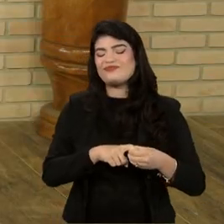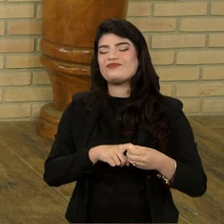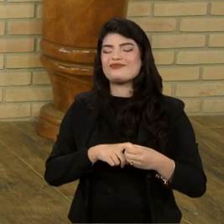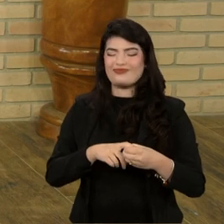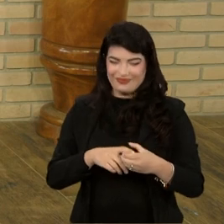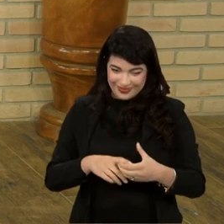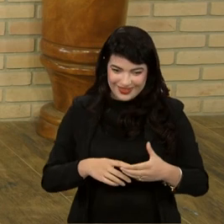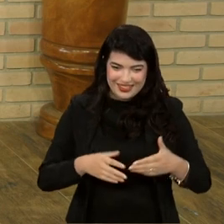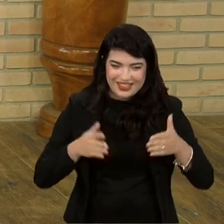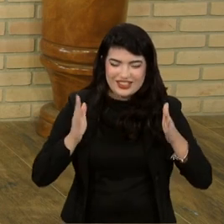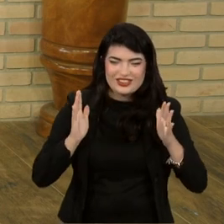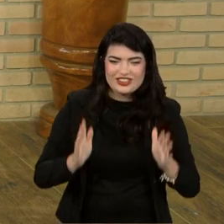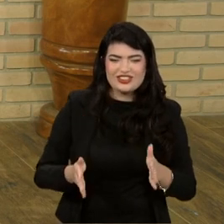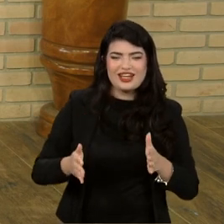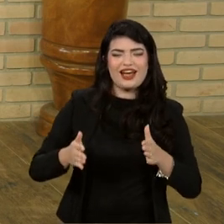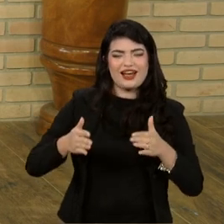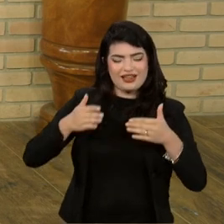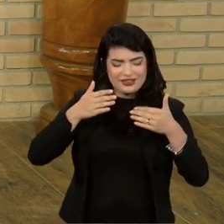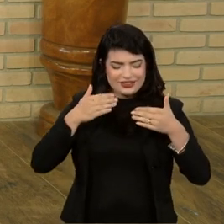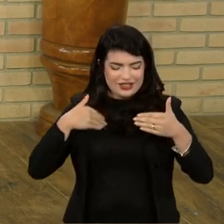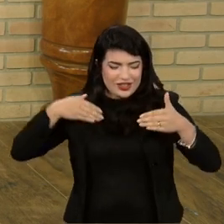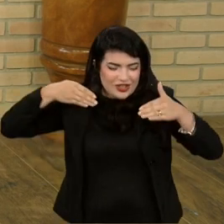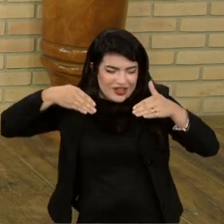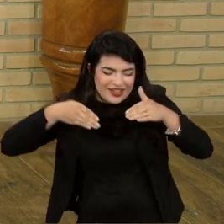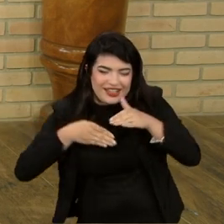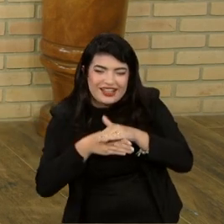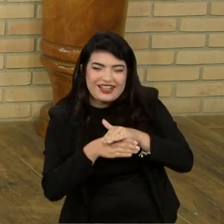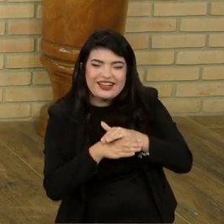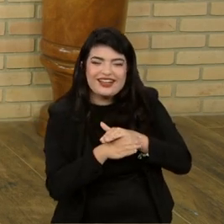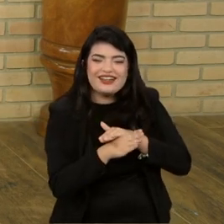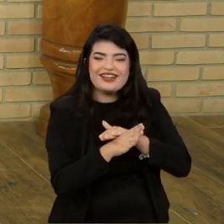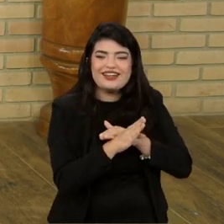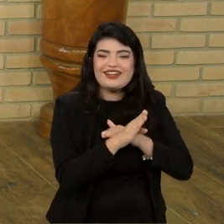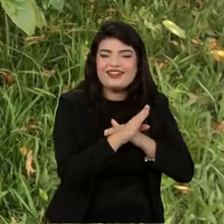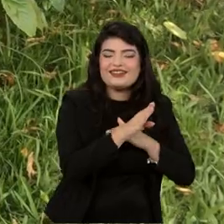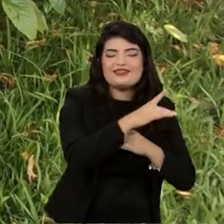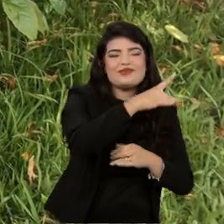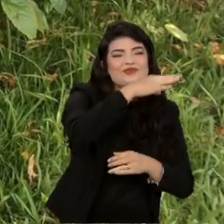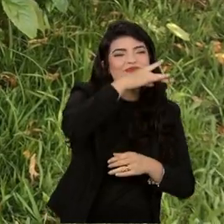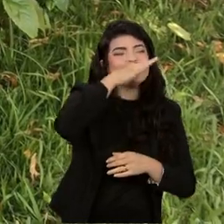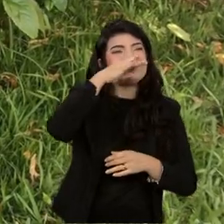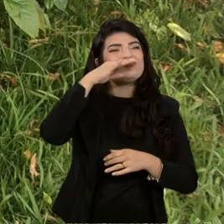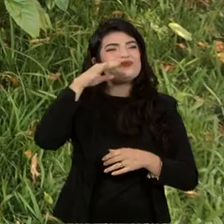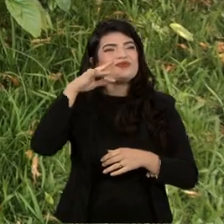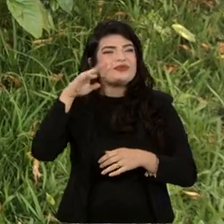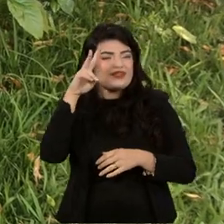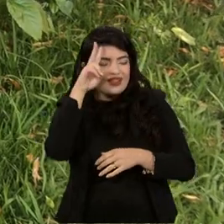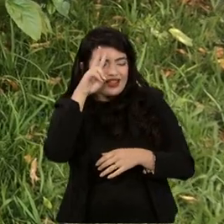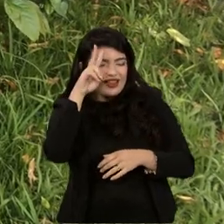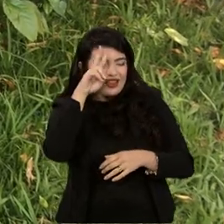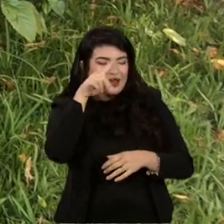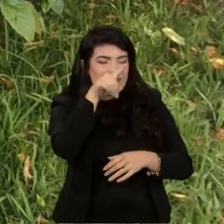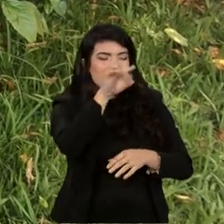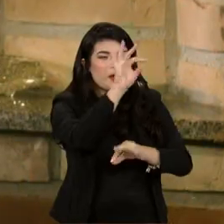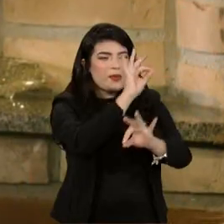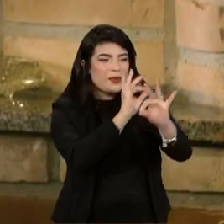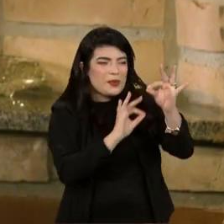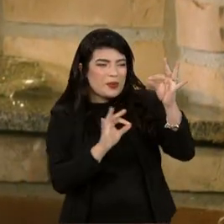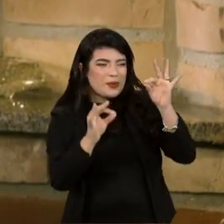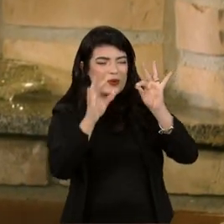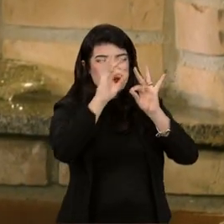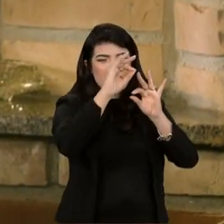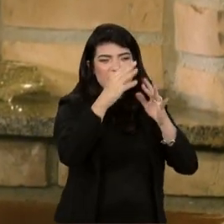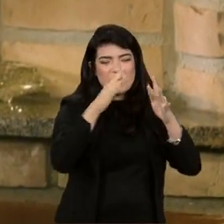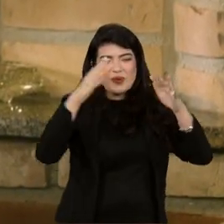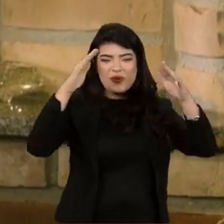voltei. E ao passar na porteira, mate o perfume. Eu fui escoltado pelos vagalumes,